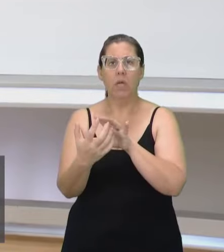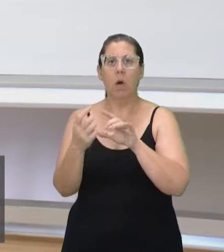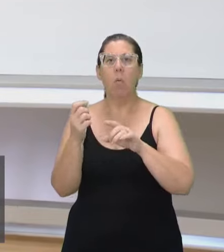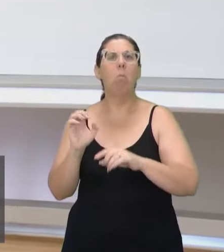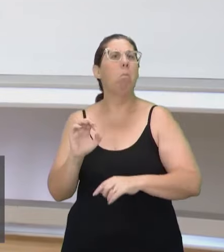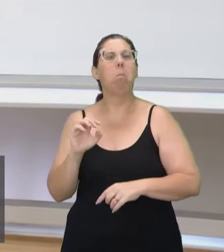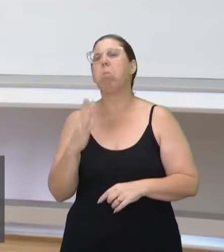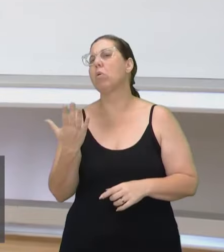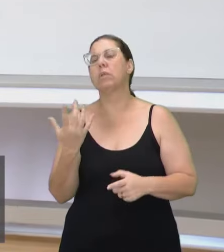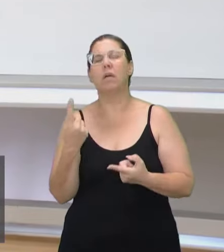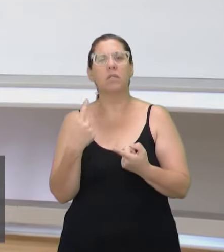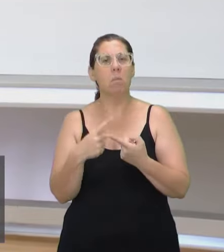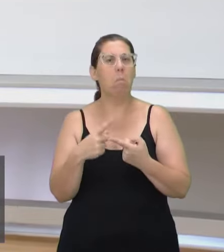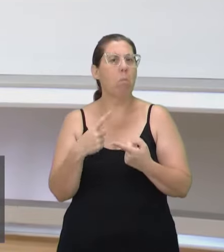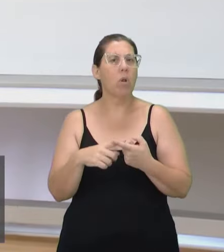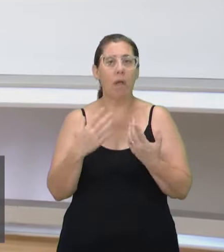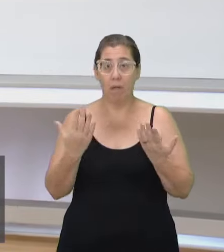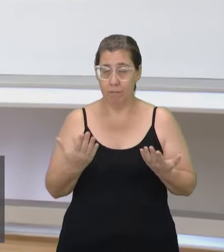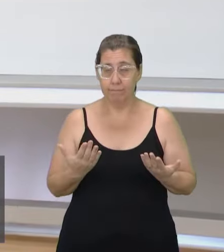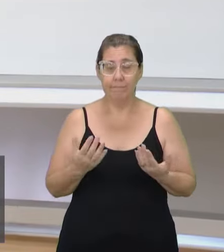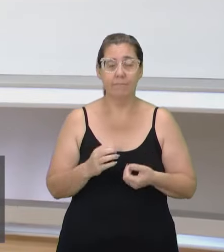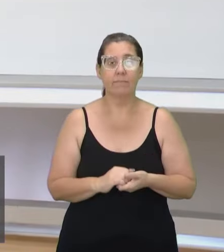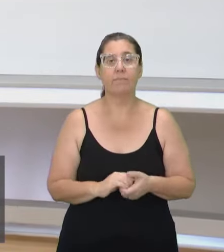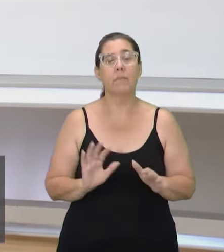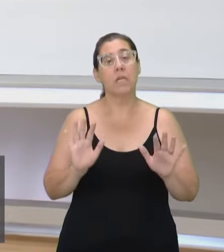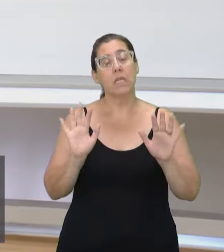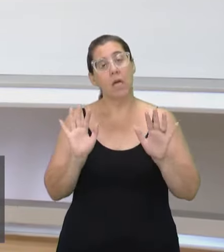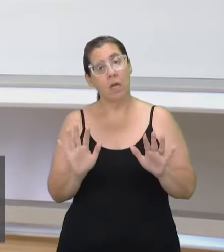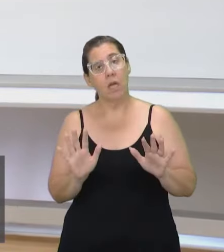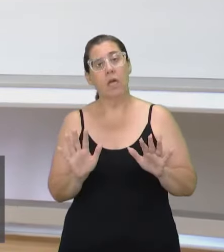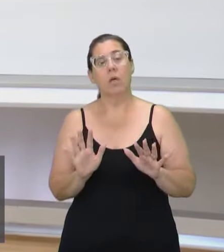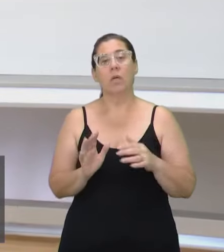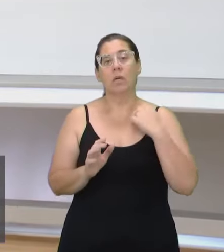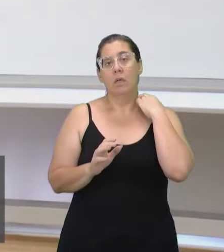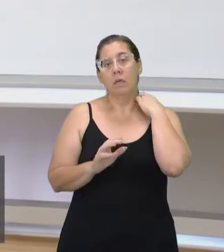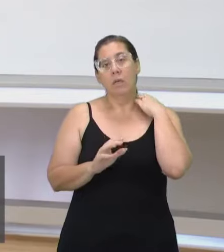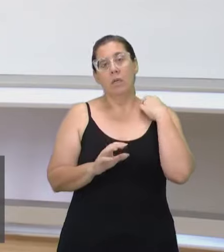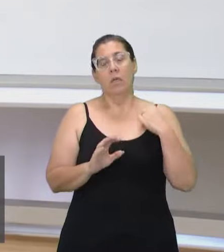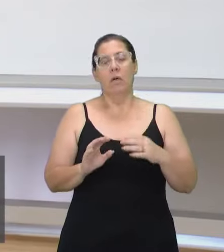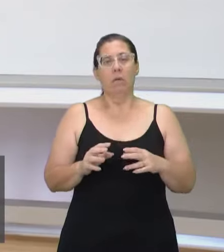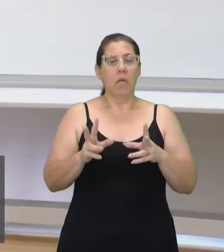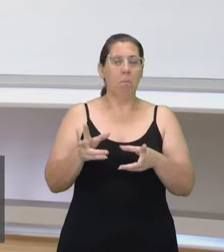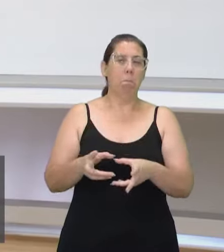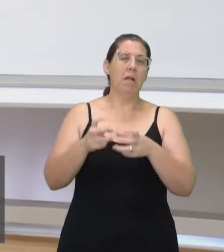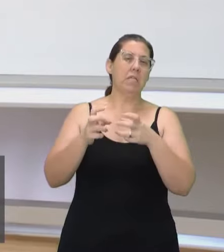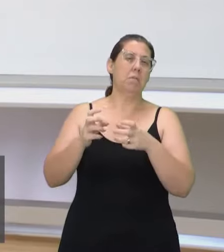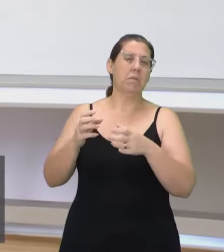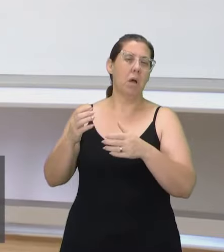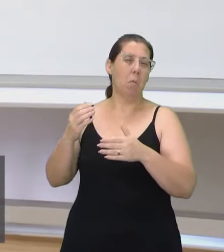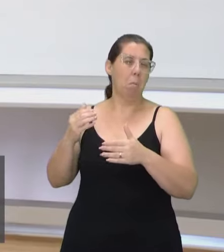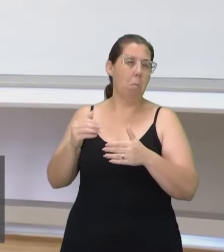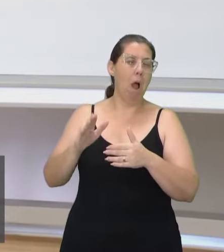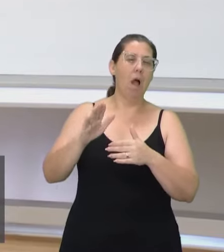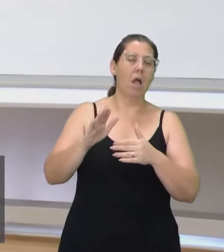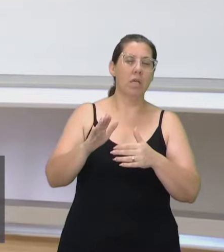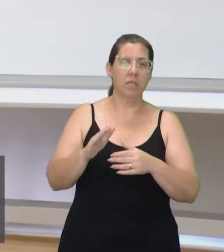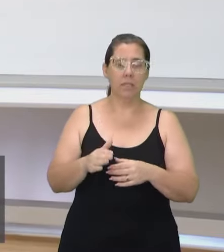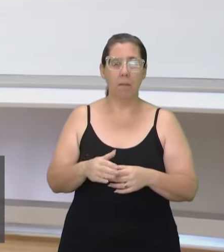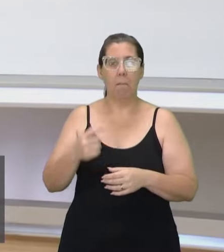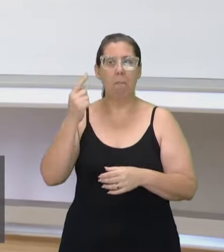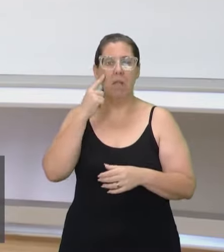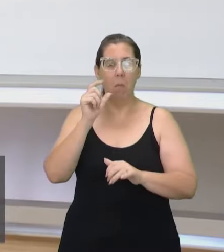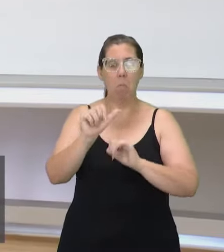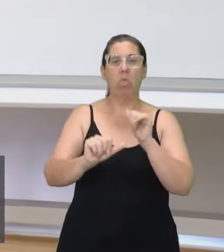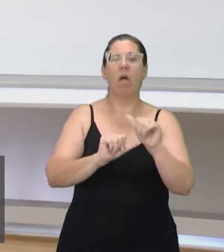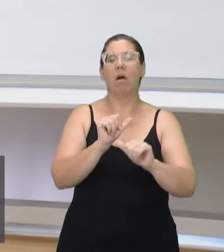que ocorrem nessa realidade, tá bom? Então, para além dessa visão, agora a gente vai falar das mudanças em si,